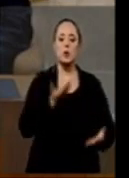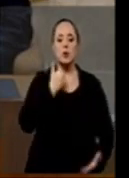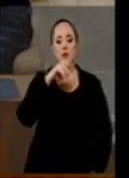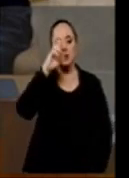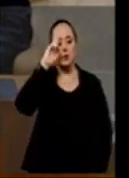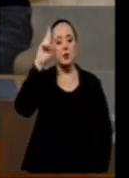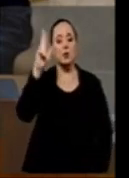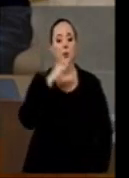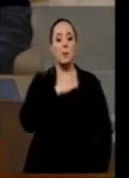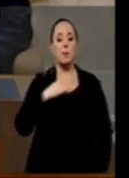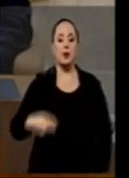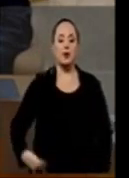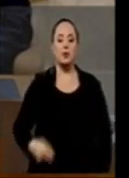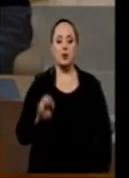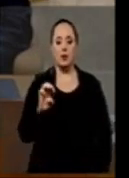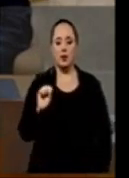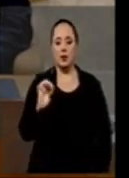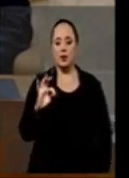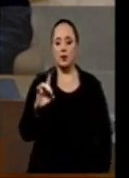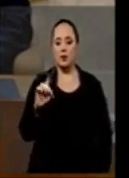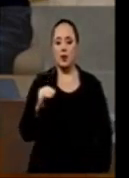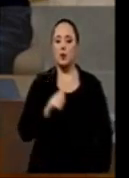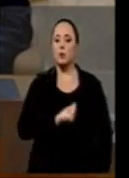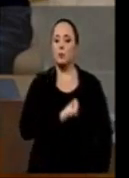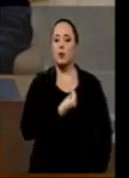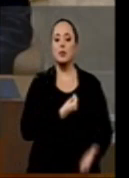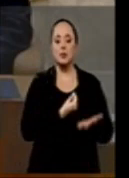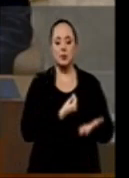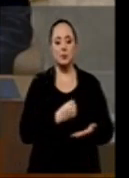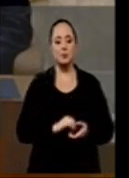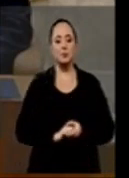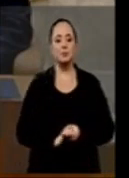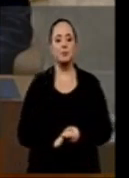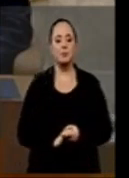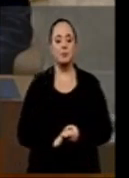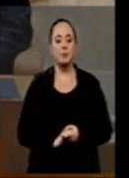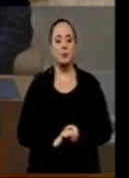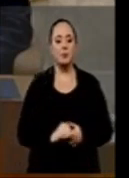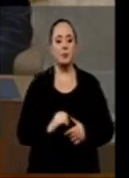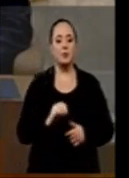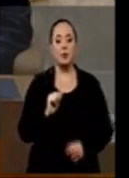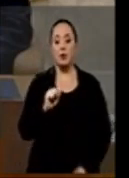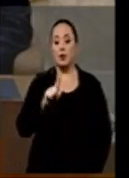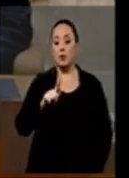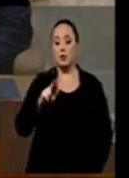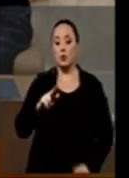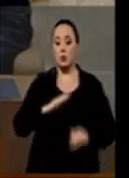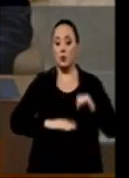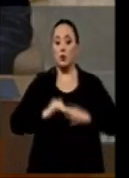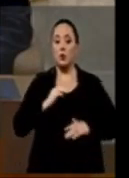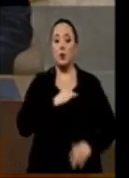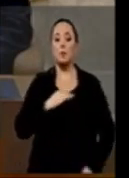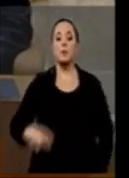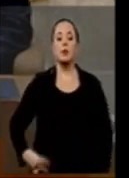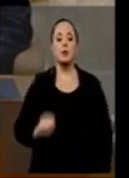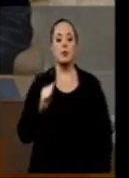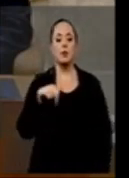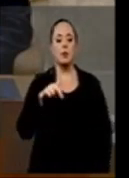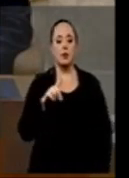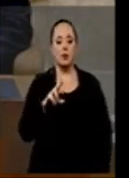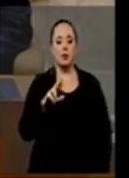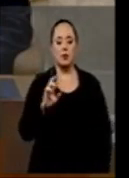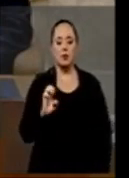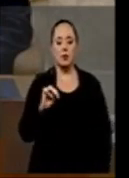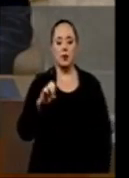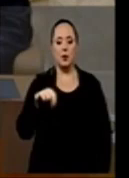ministros de estado aqui presentes advogado geral da união ministro andré mendonça na